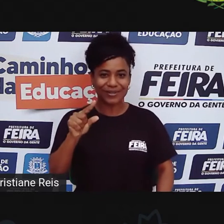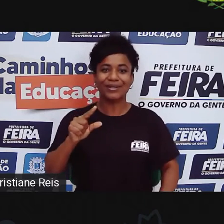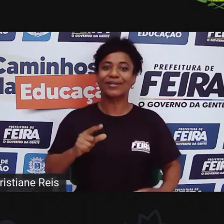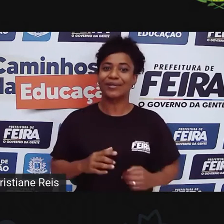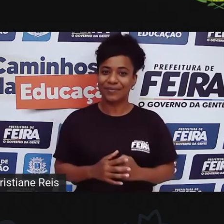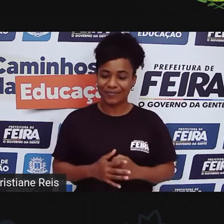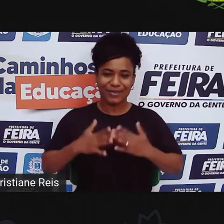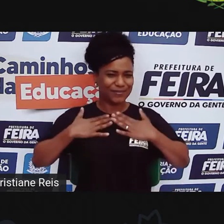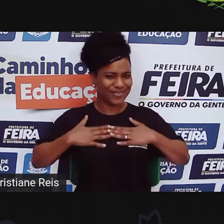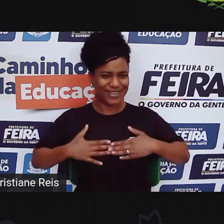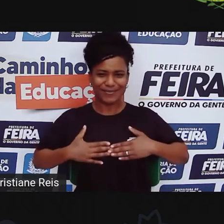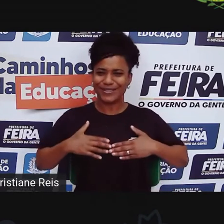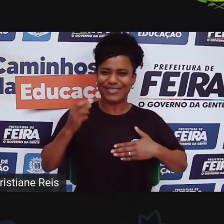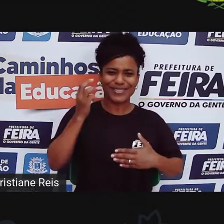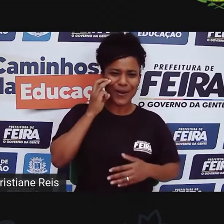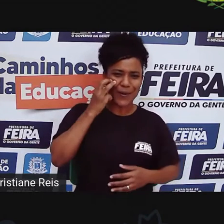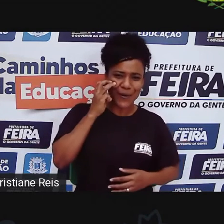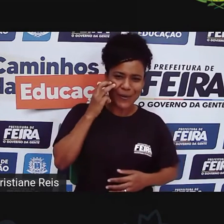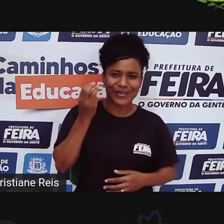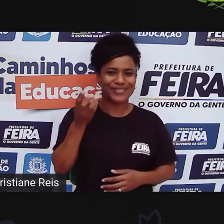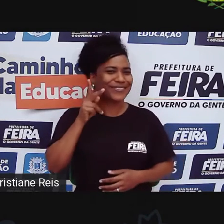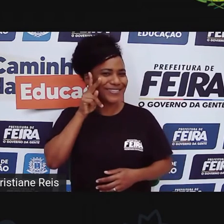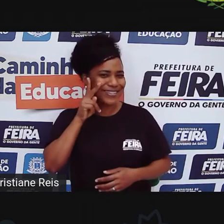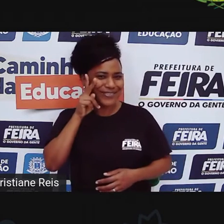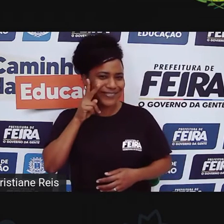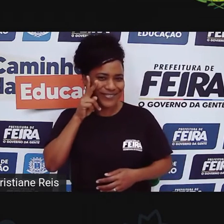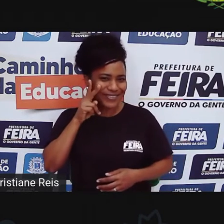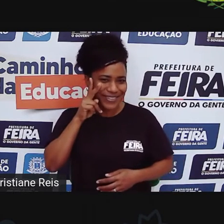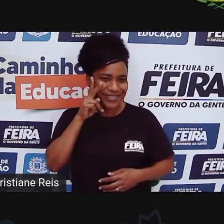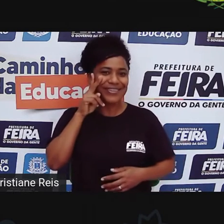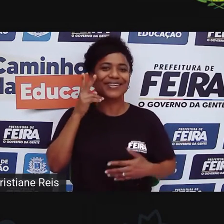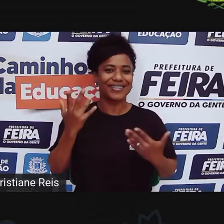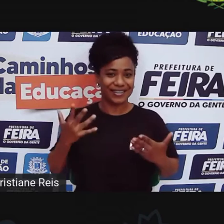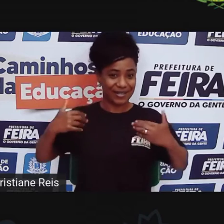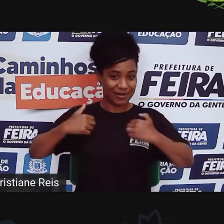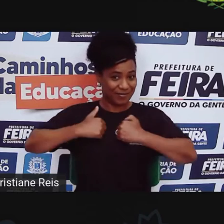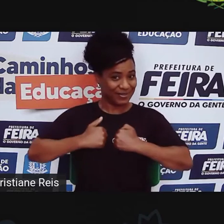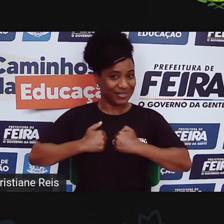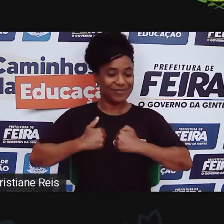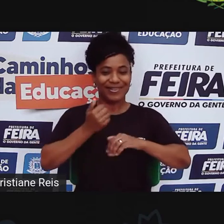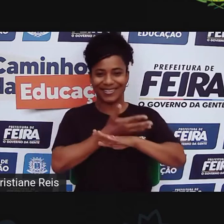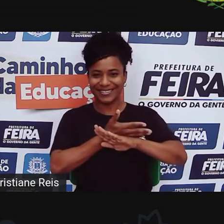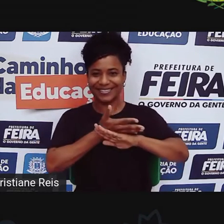se ela é vinho, se ela é rosa, é uma cor meio indecisa. Por cima dessa camisa,